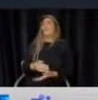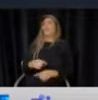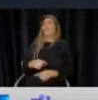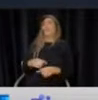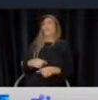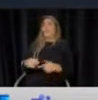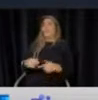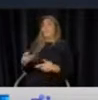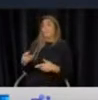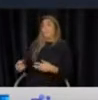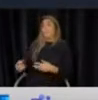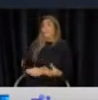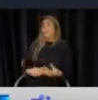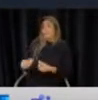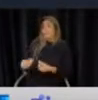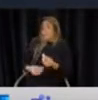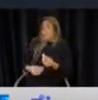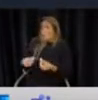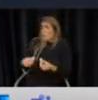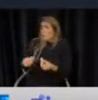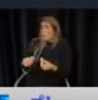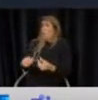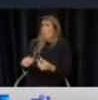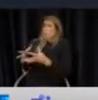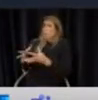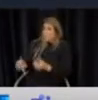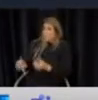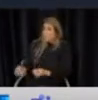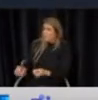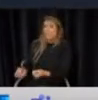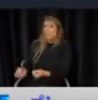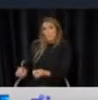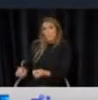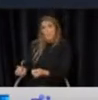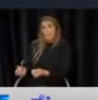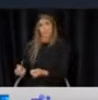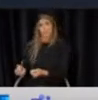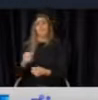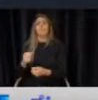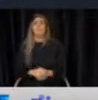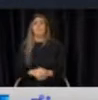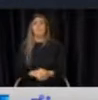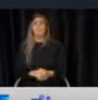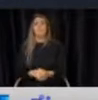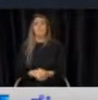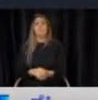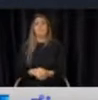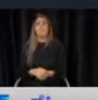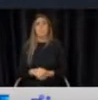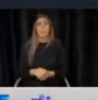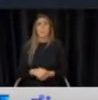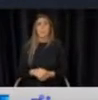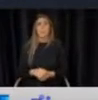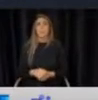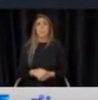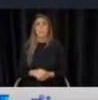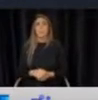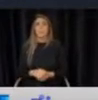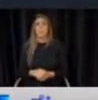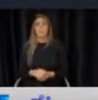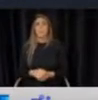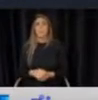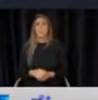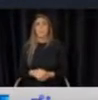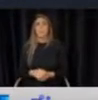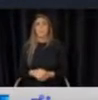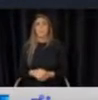quem trabalha com transplante, pela legislação, não pode estar envolvido no diagnóstico, tá? E